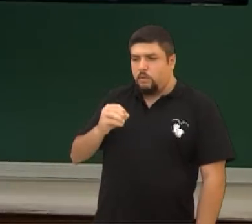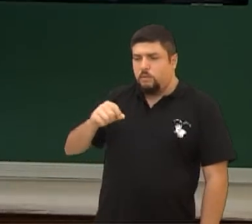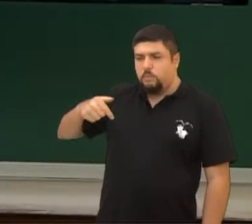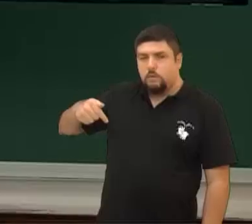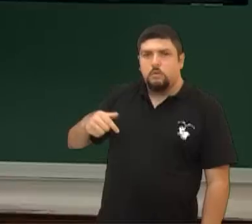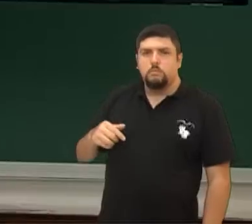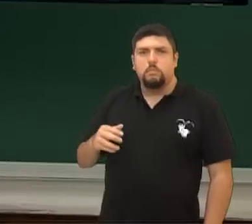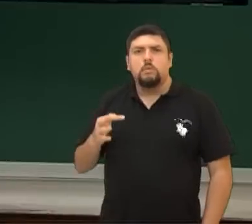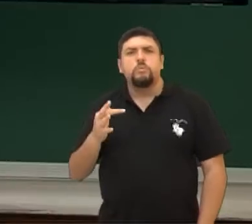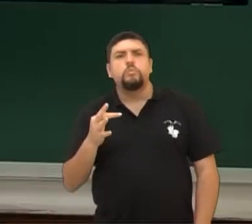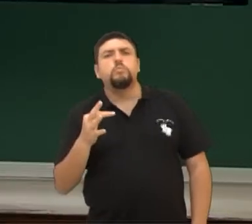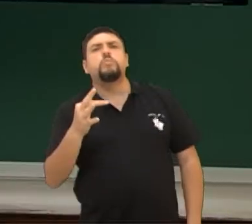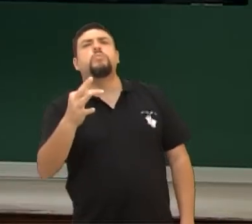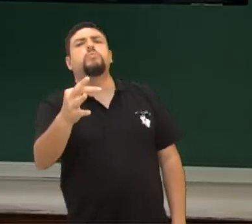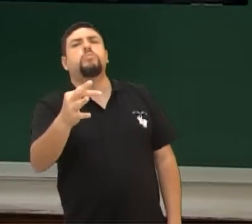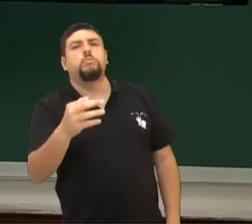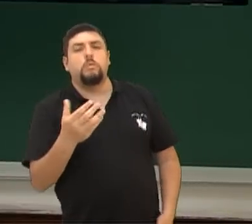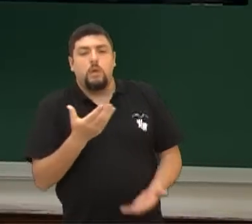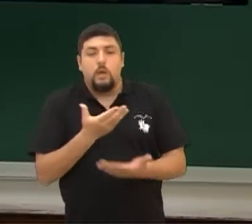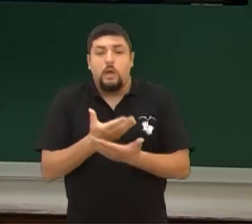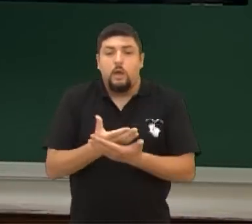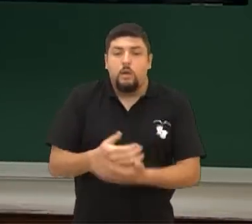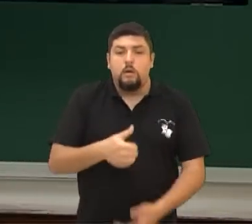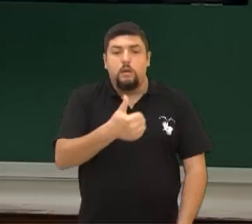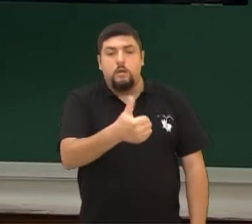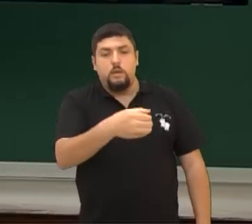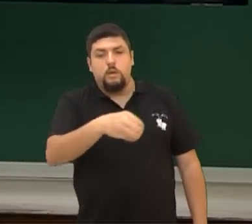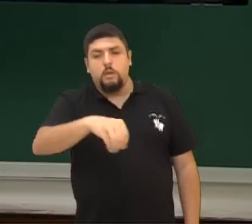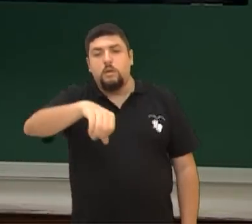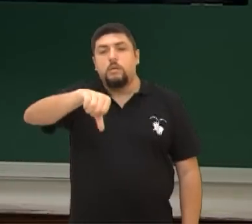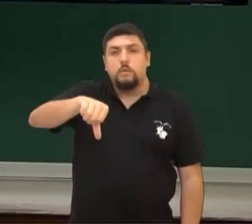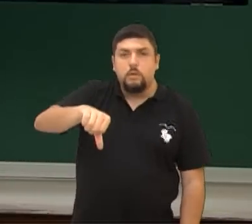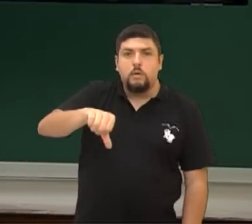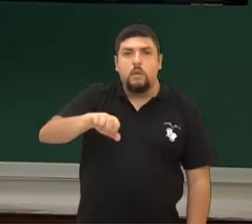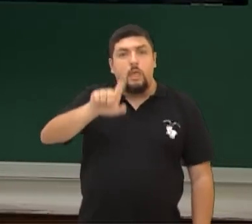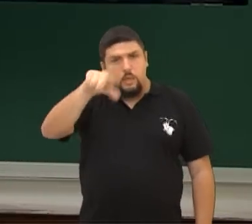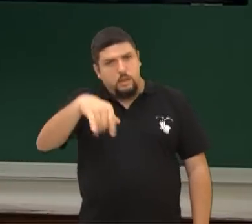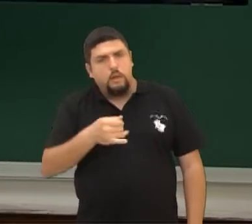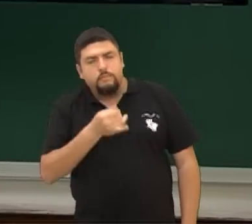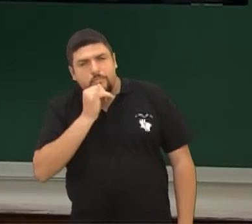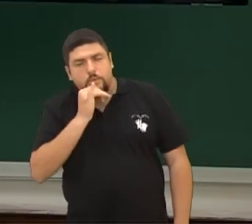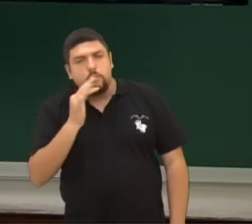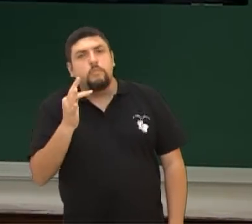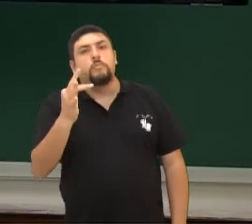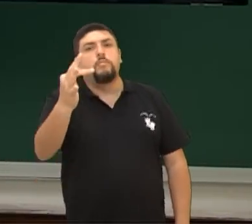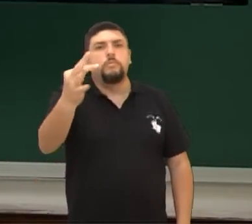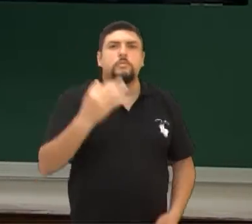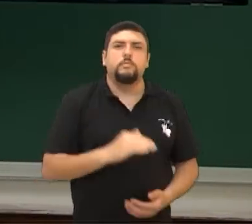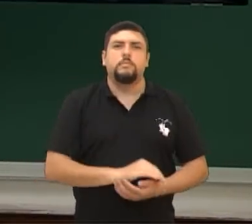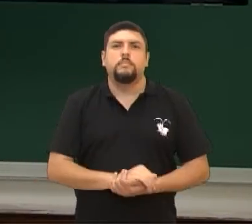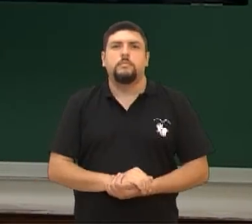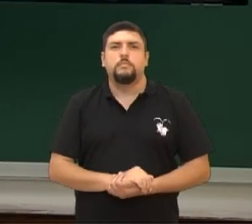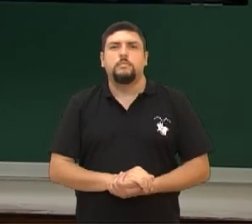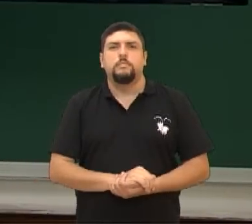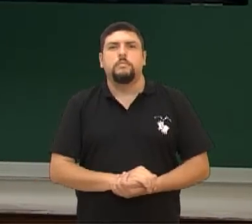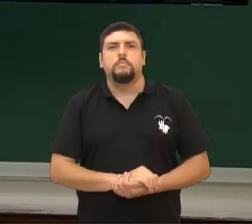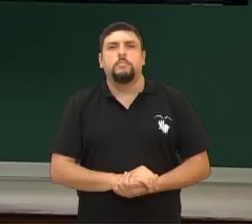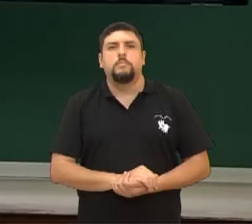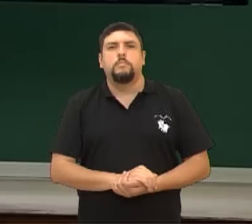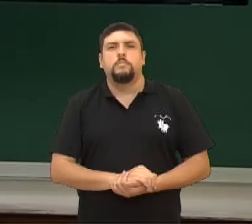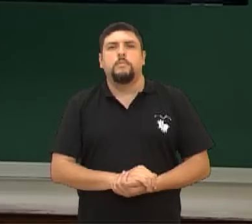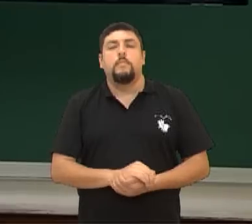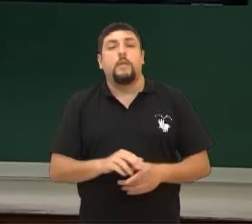futuro, ação que vai acontecer. A aula 109 vem aí no futuro, tá certo?